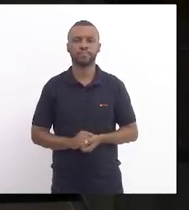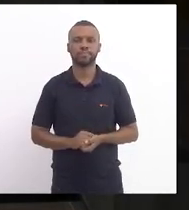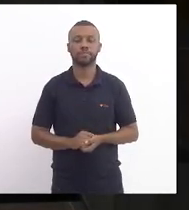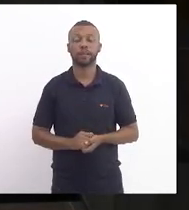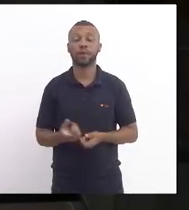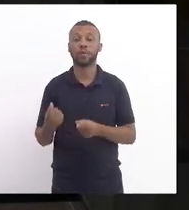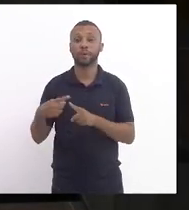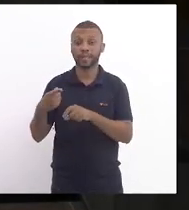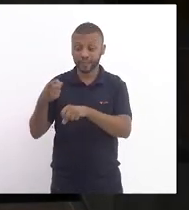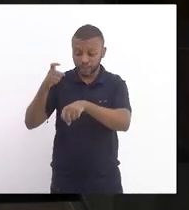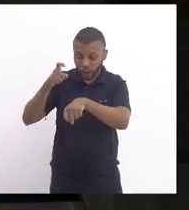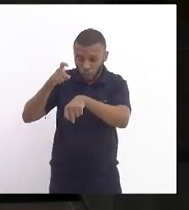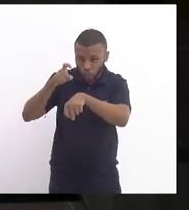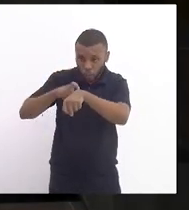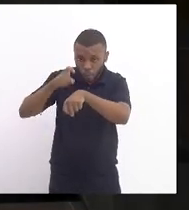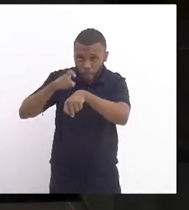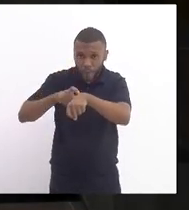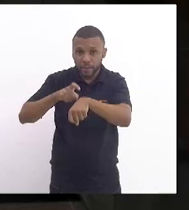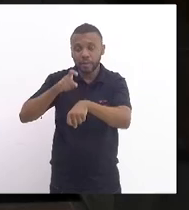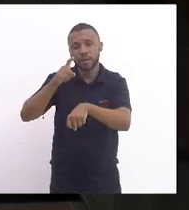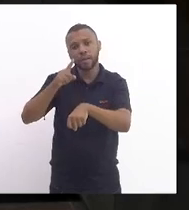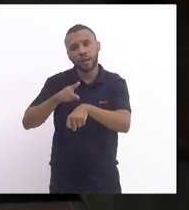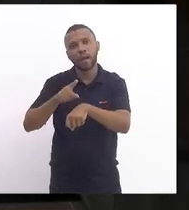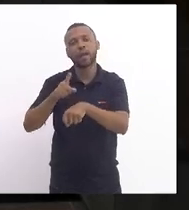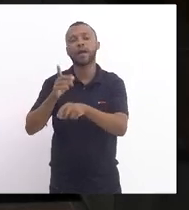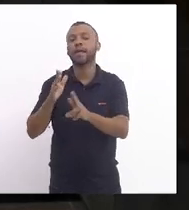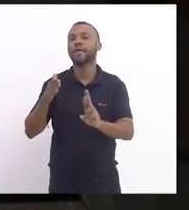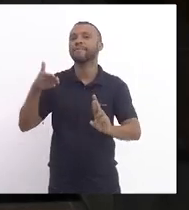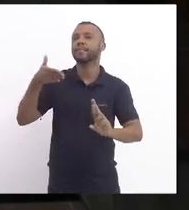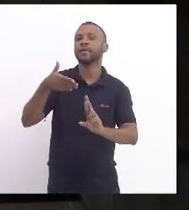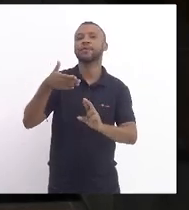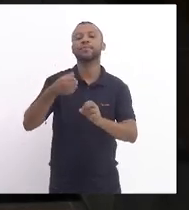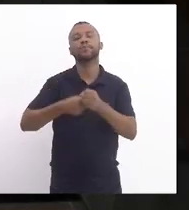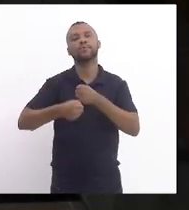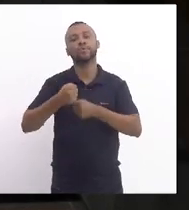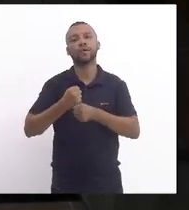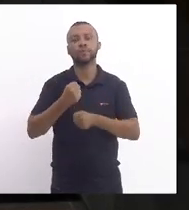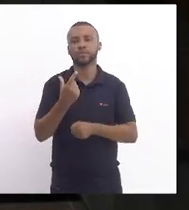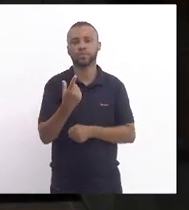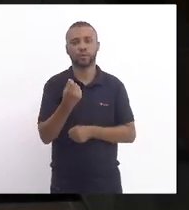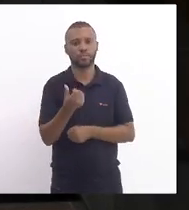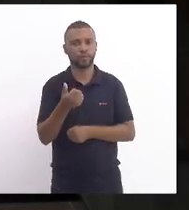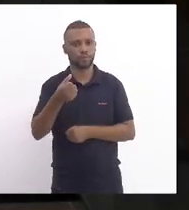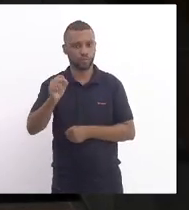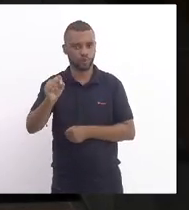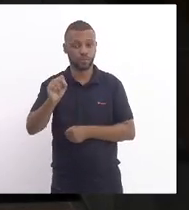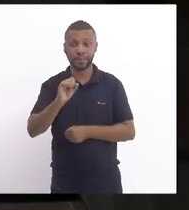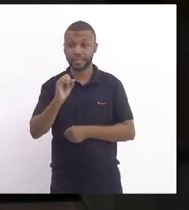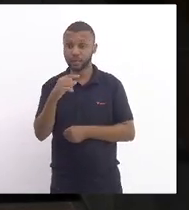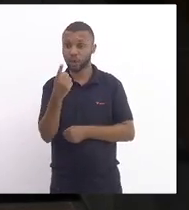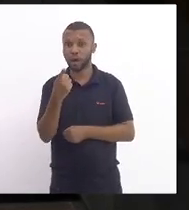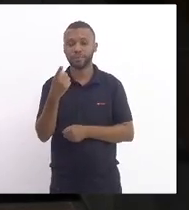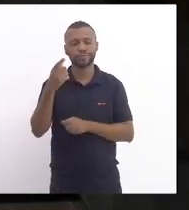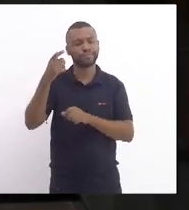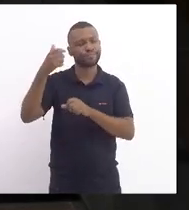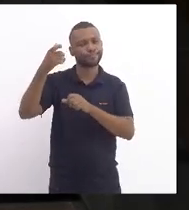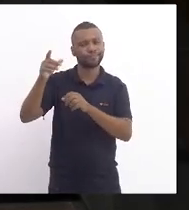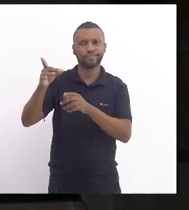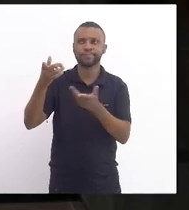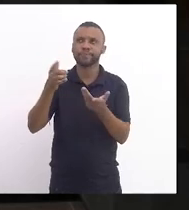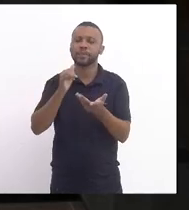hora ele ainda é o de 2018 se a gente pegar a inflação